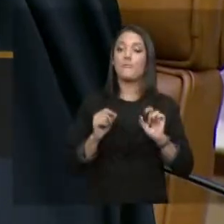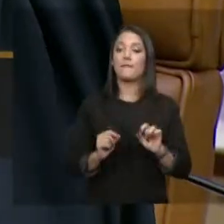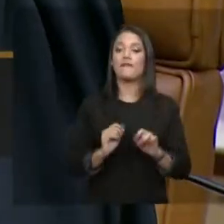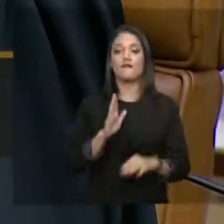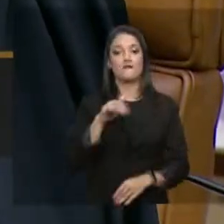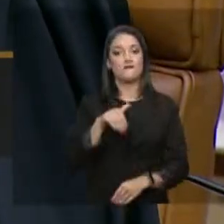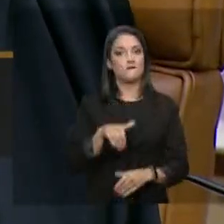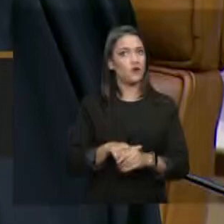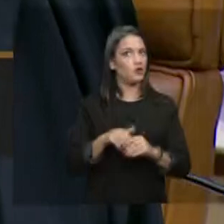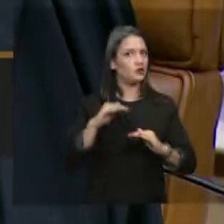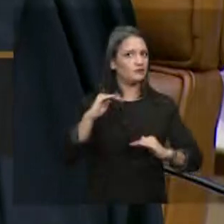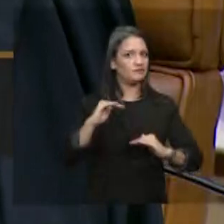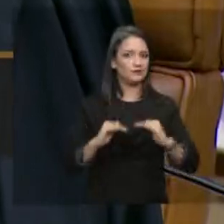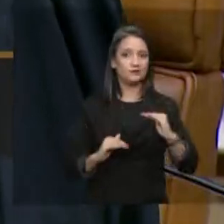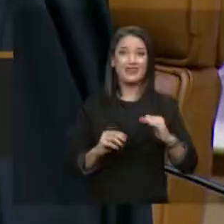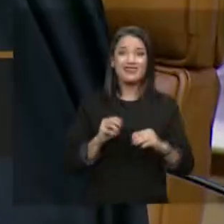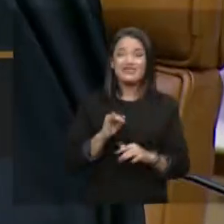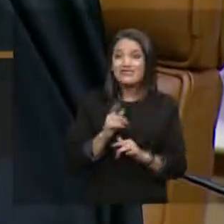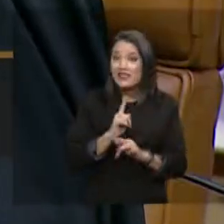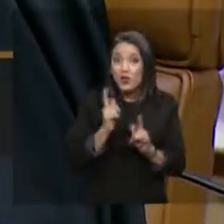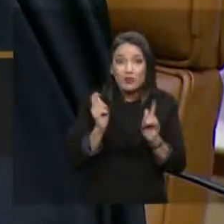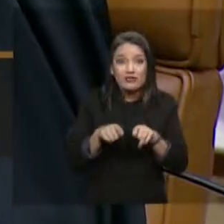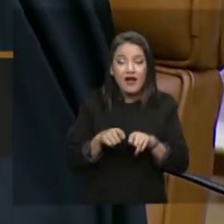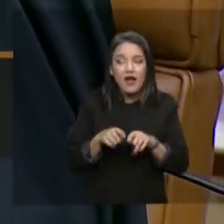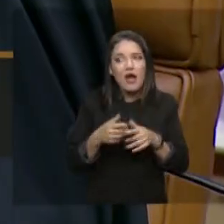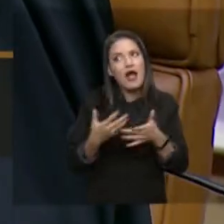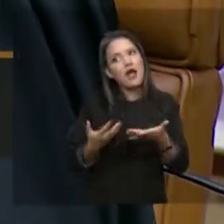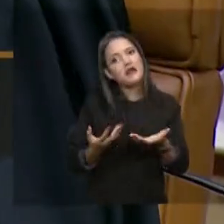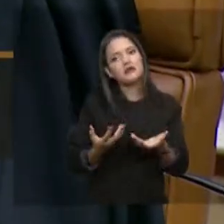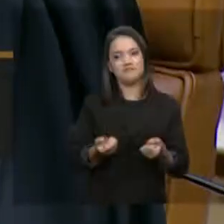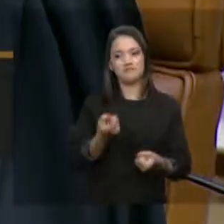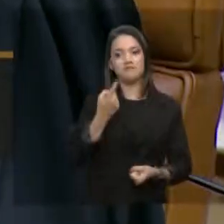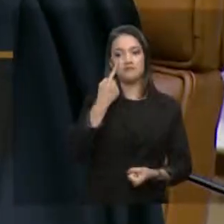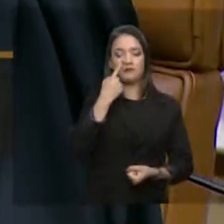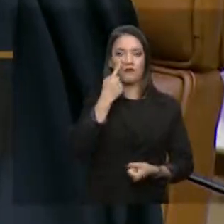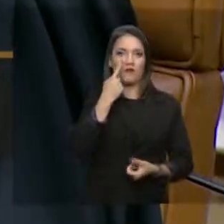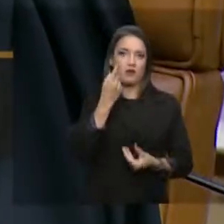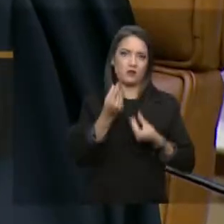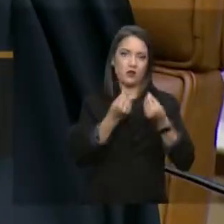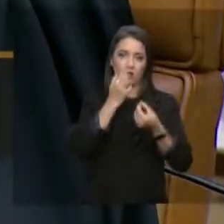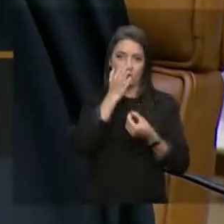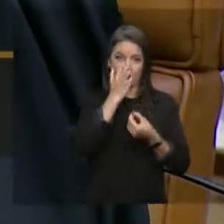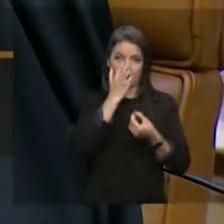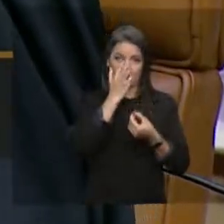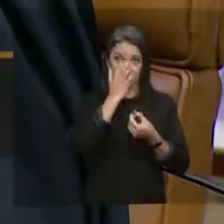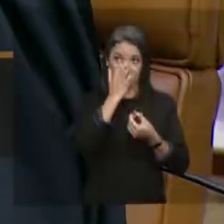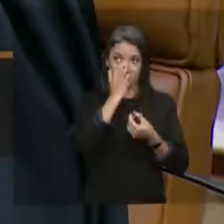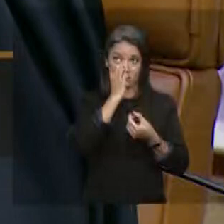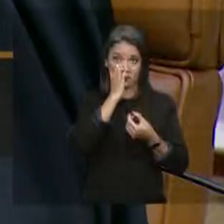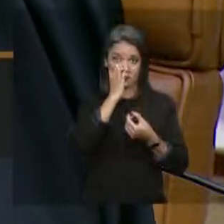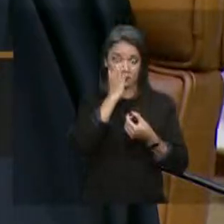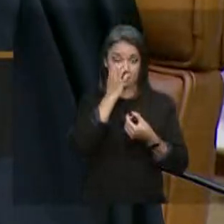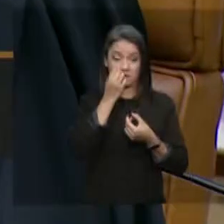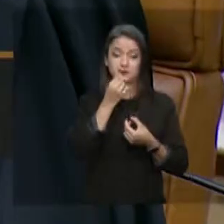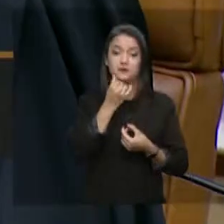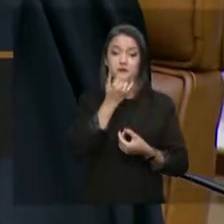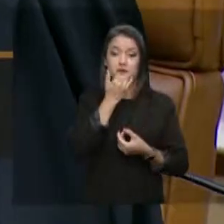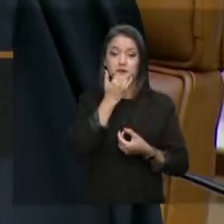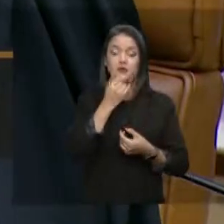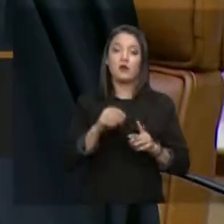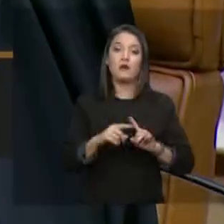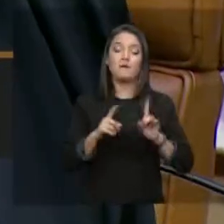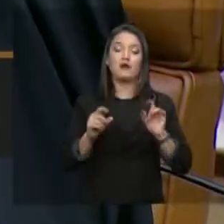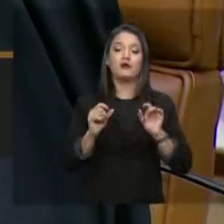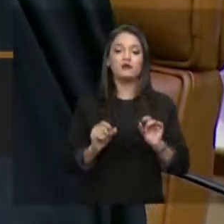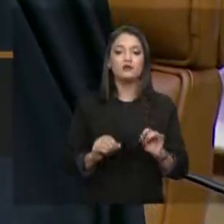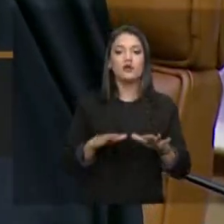do desempate. Quando não for possível, vamos analisar. E no caso excepcional de habeas corpus, recurso